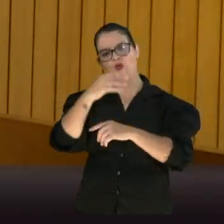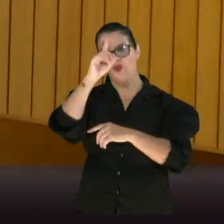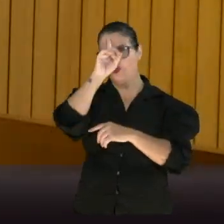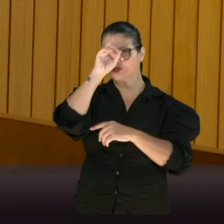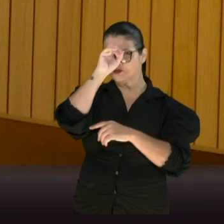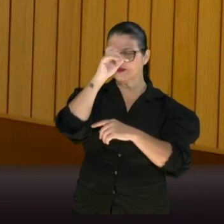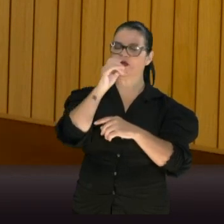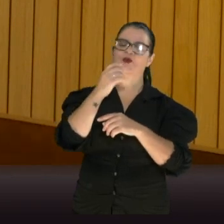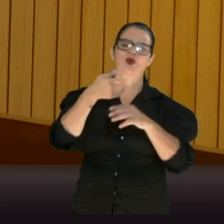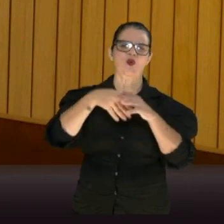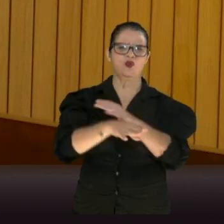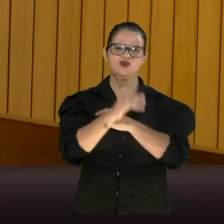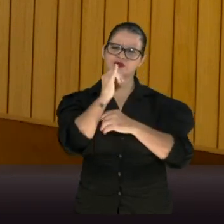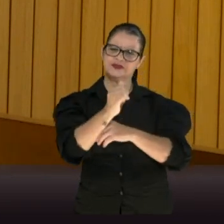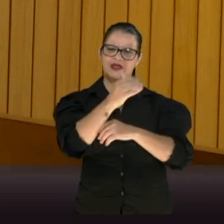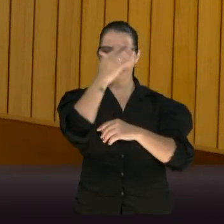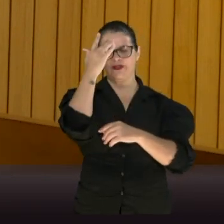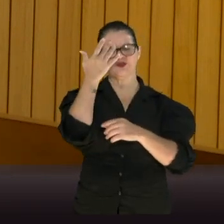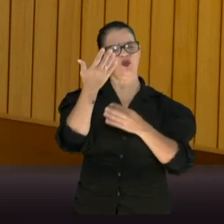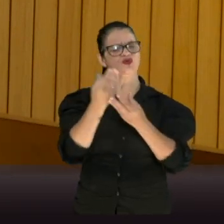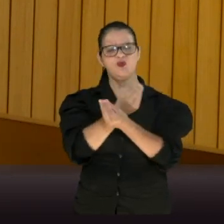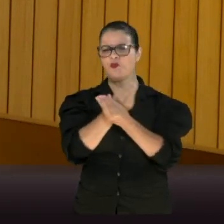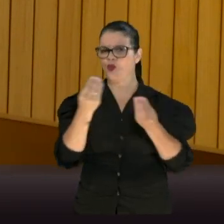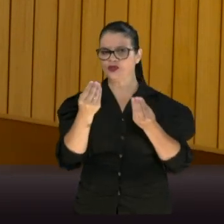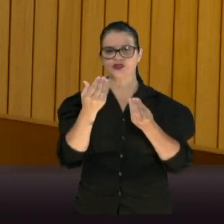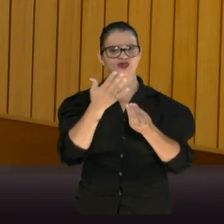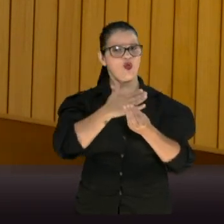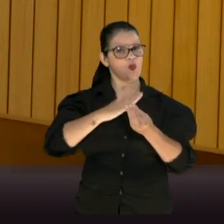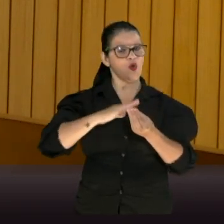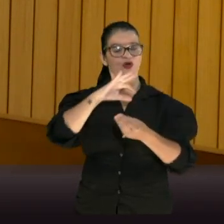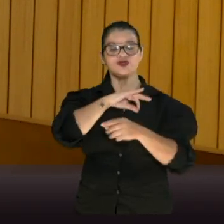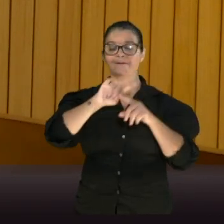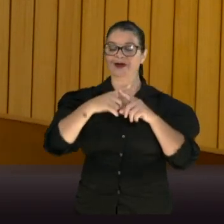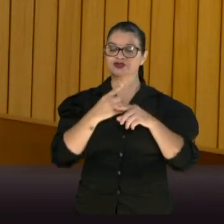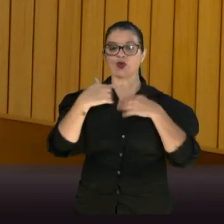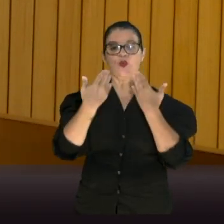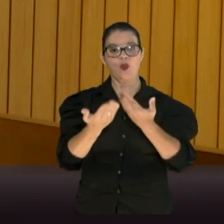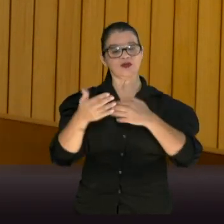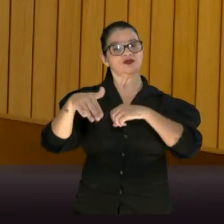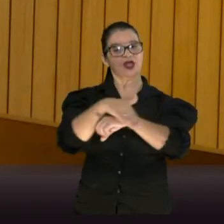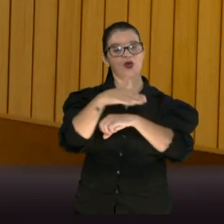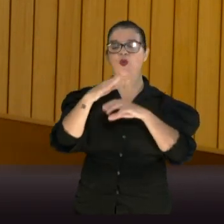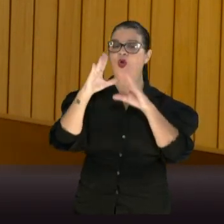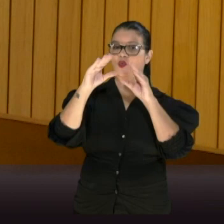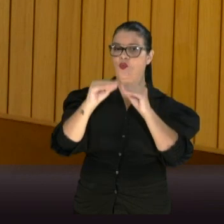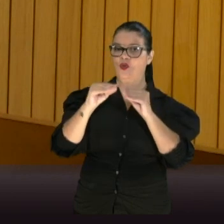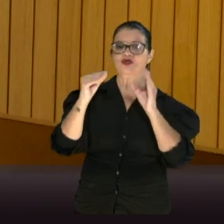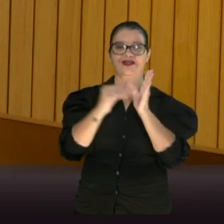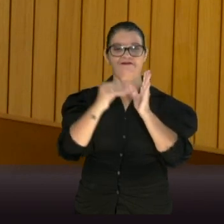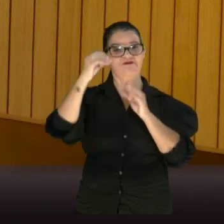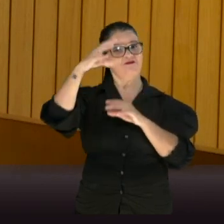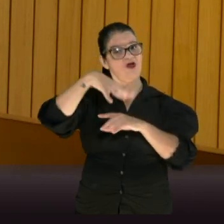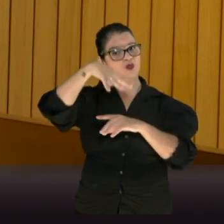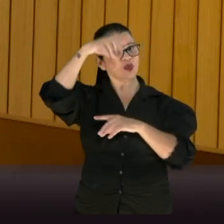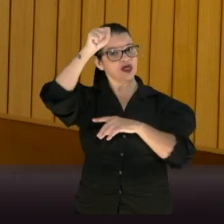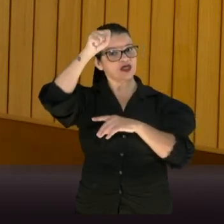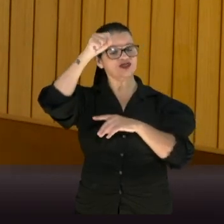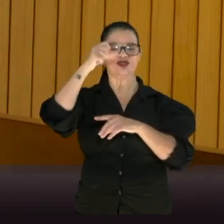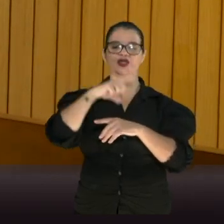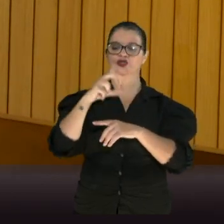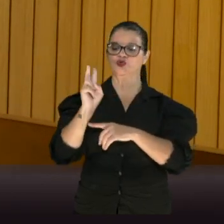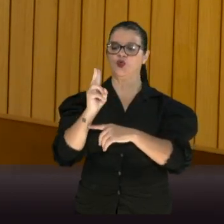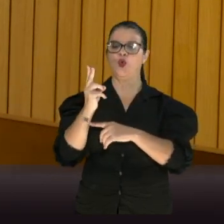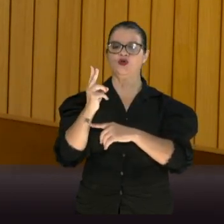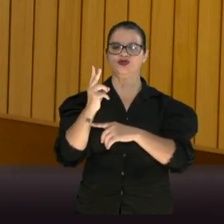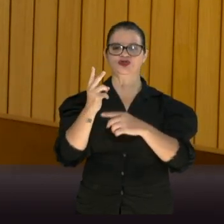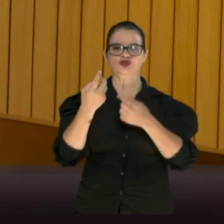dizer que muita gente não gosta de polícia, né, mas quando está numa rua escura, que falta energia e que vem dois camaradas